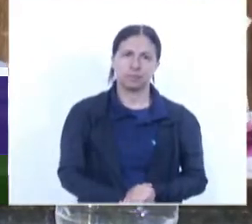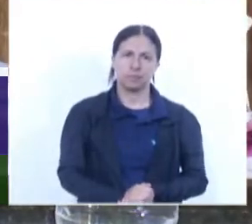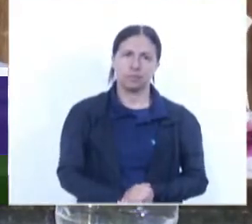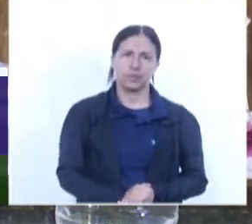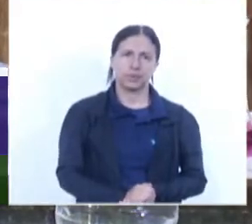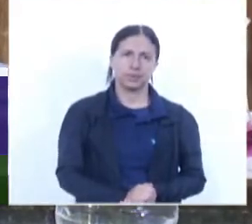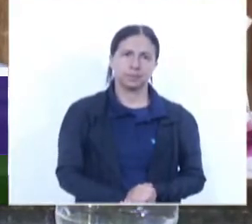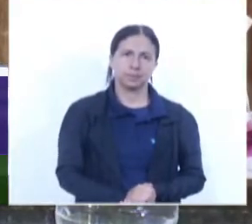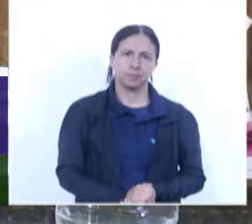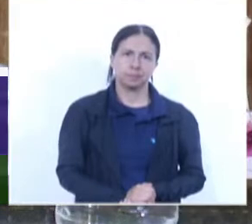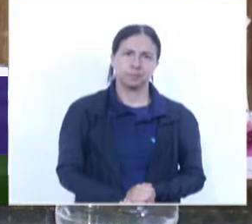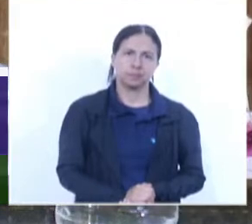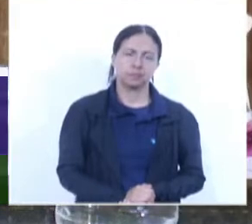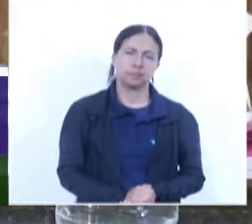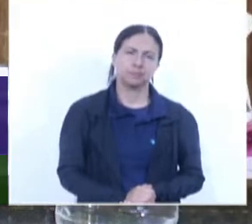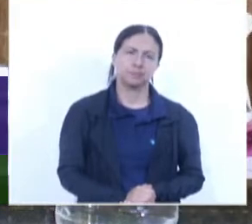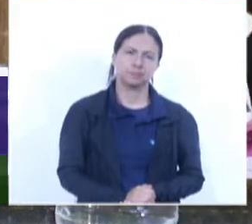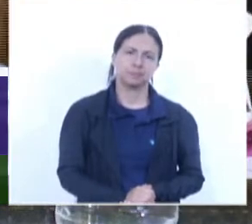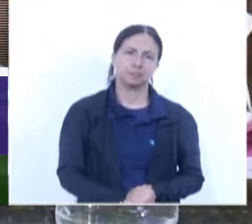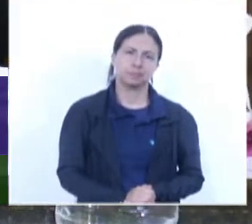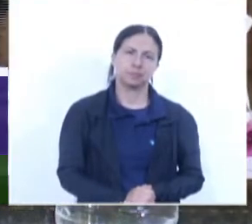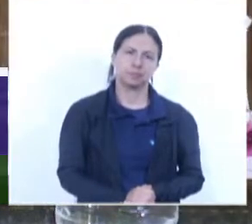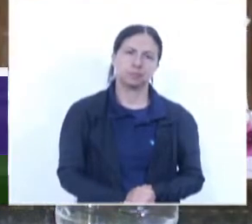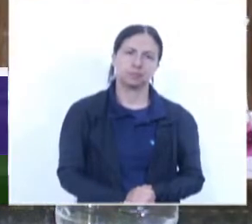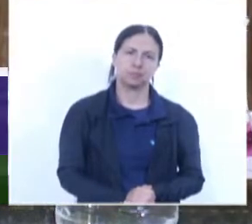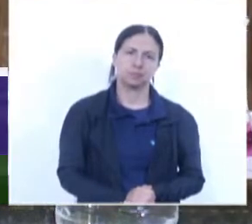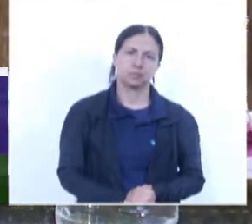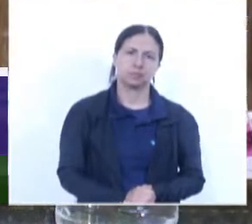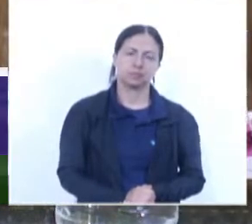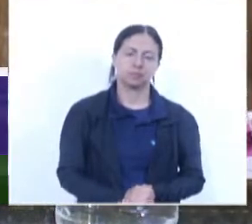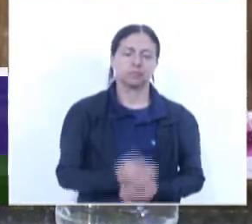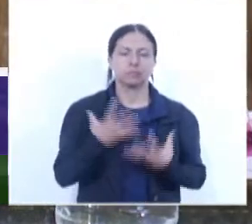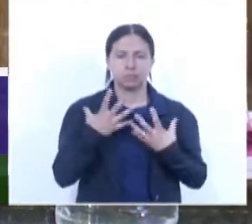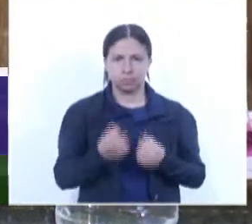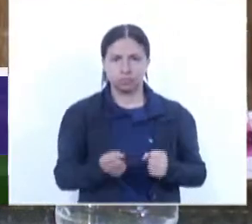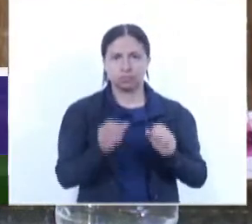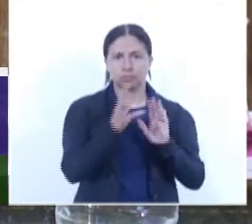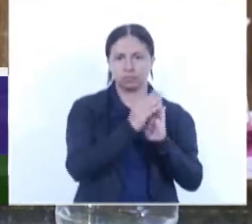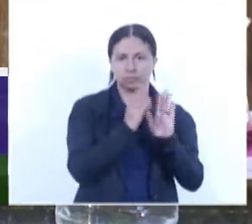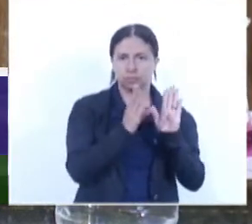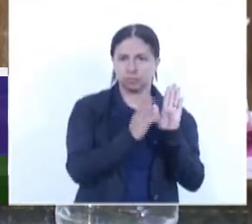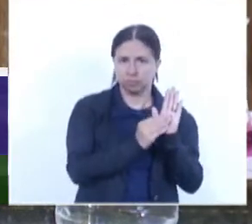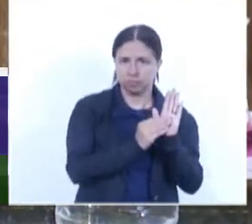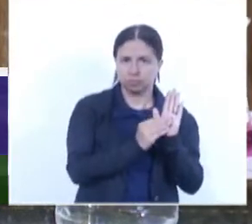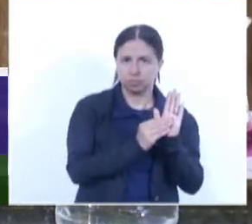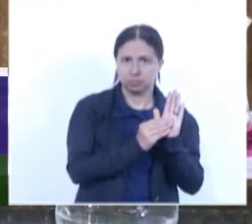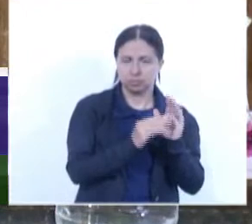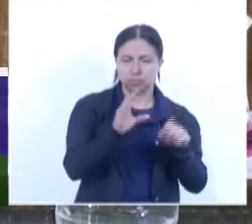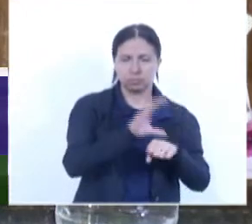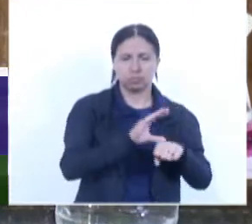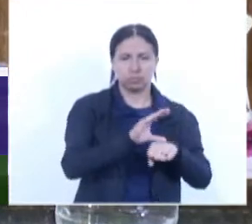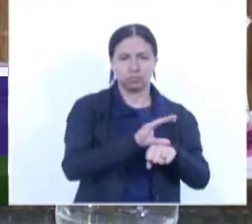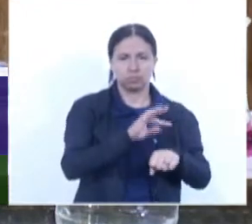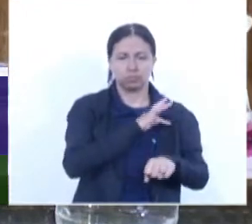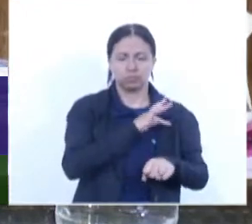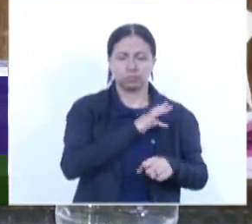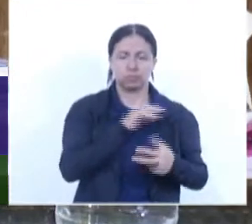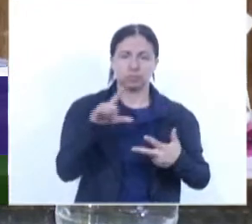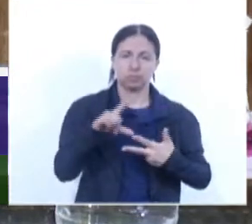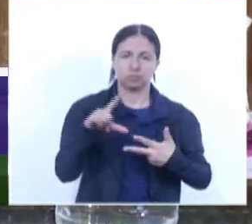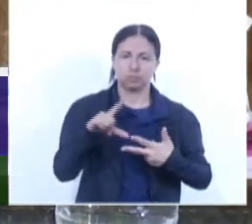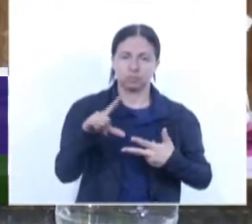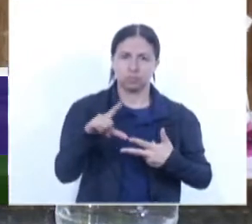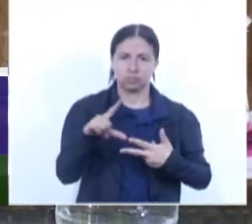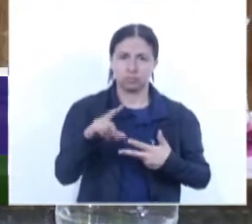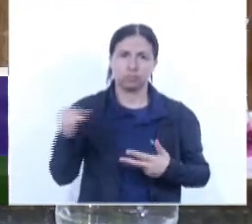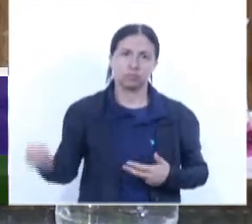análise dos pressupostos de admissibilidade quanto ao conteúdo iniciativa constitucionalidade da tecla legislativo e mérito das comissões